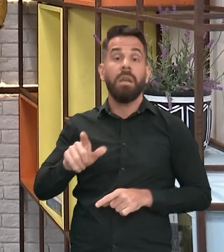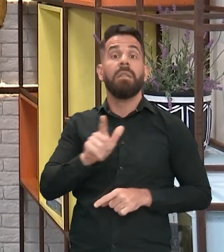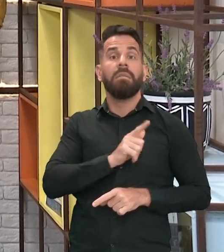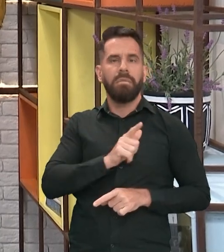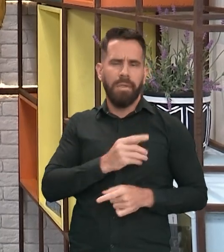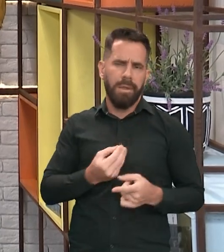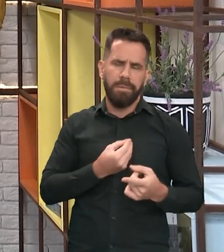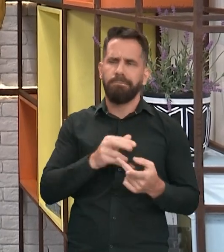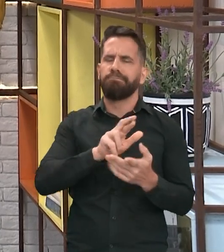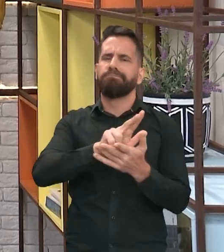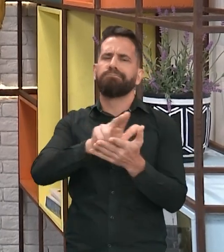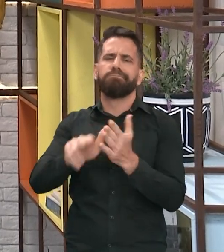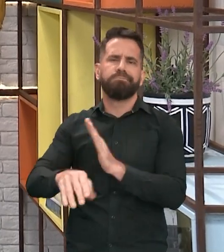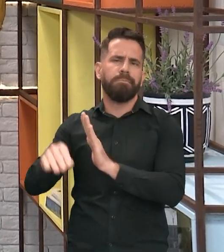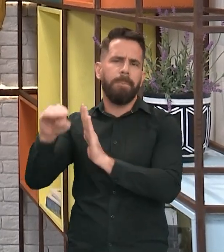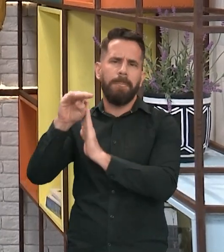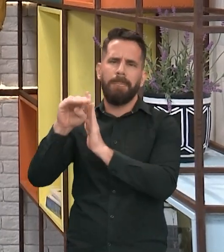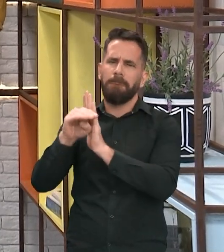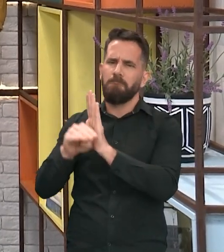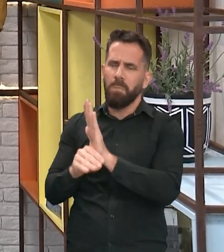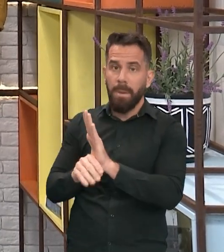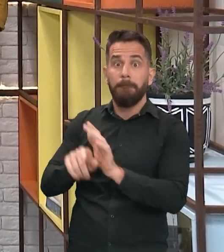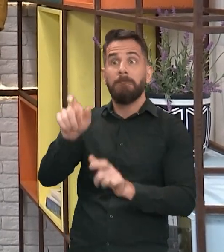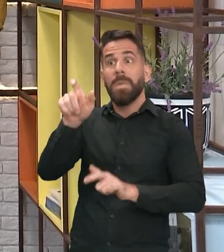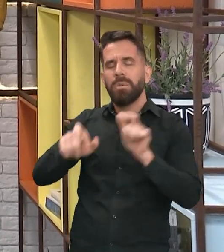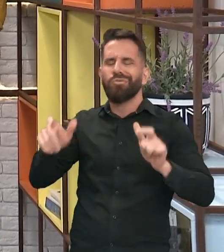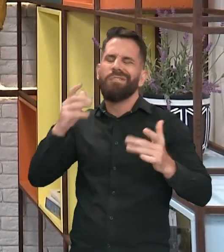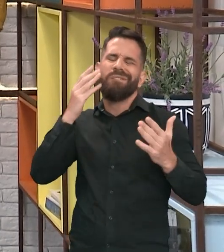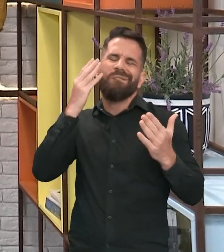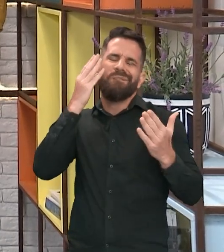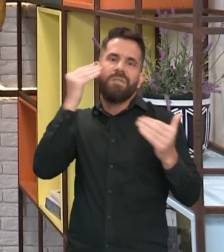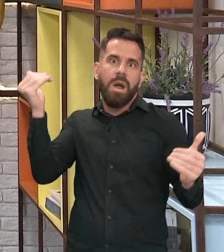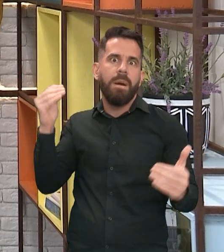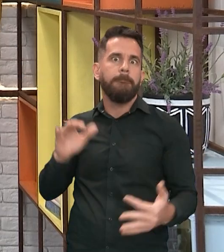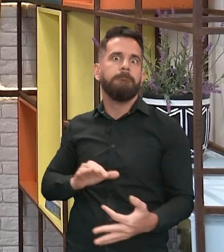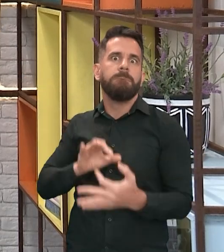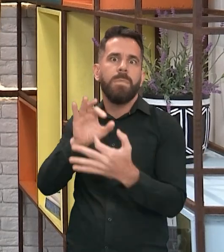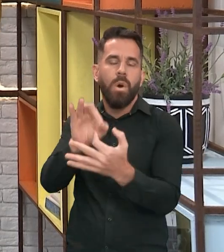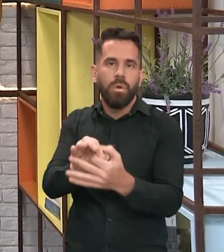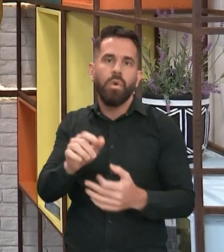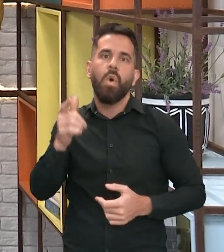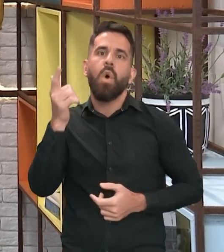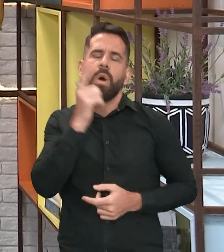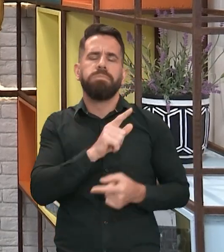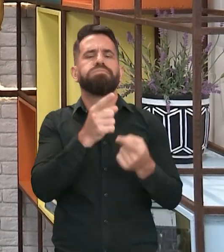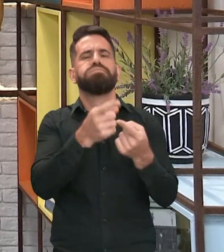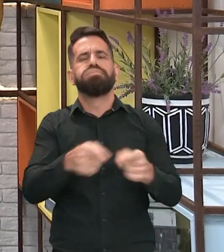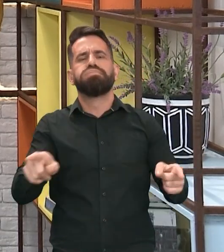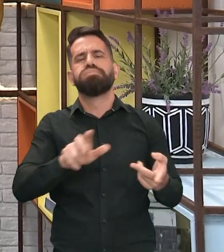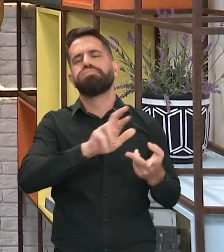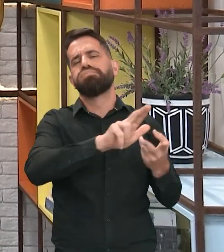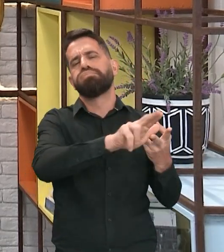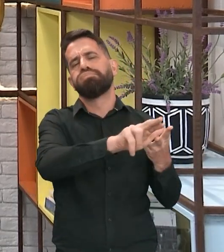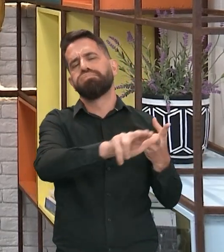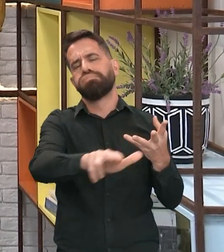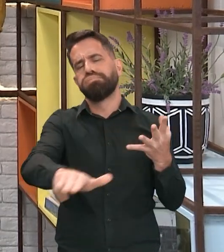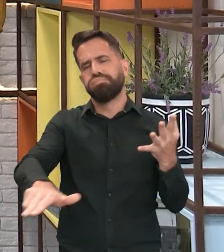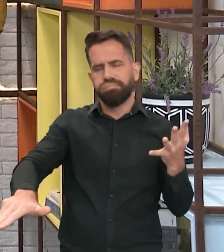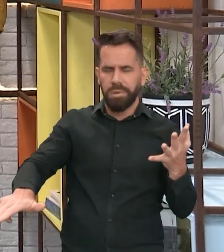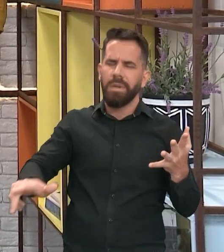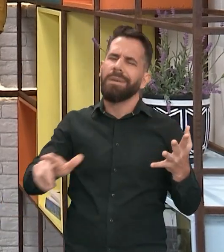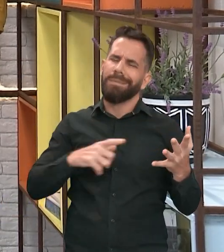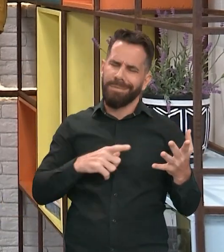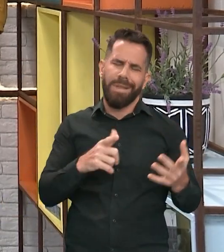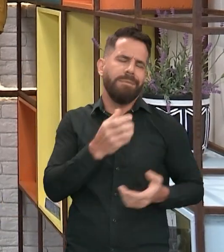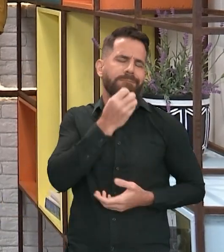Ira Gershwin, Ella Fitzgerald, Billy Joel, Chico Rock, Sérgio Caetano, Carole King e muitos outros, muita